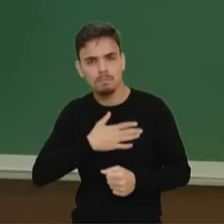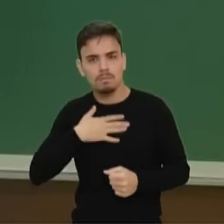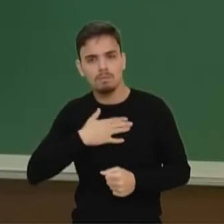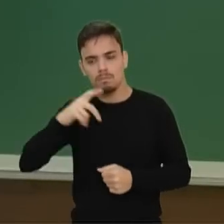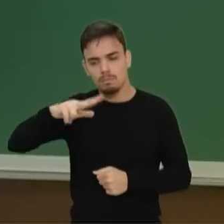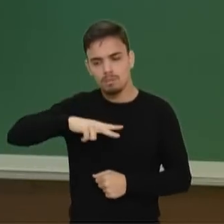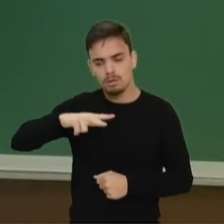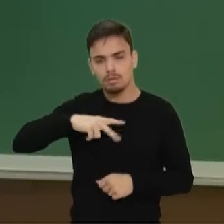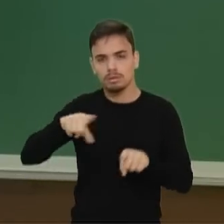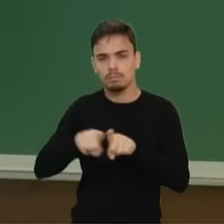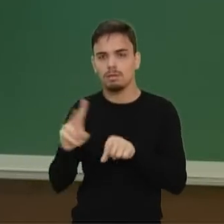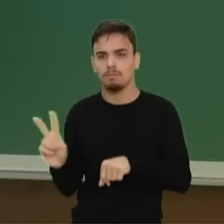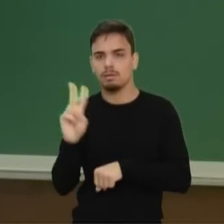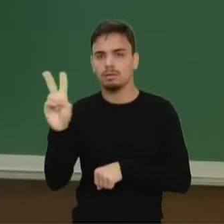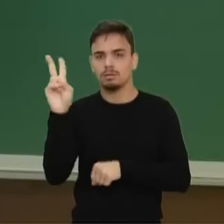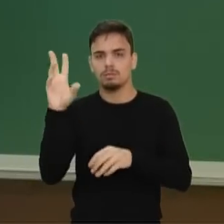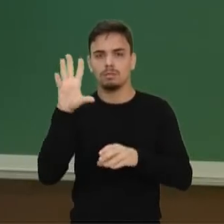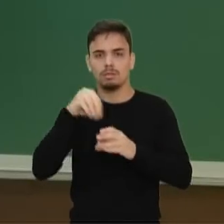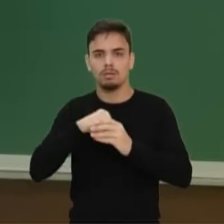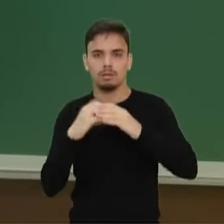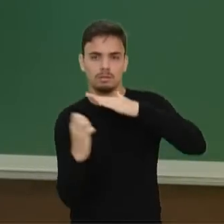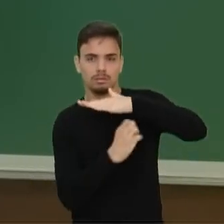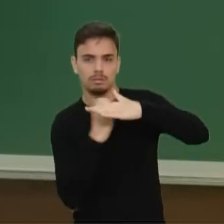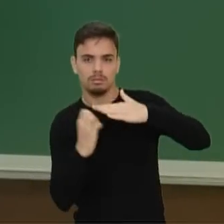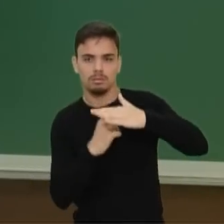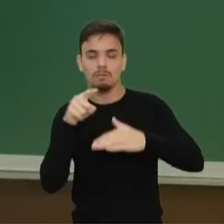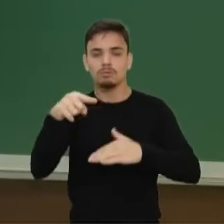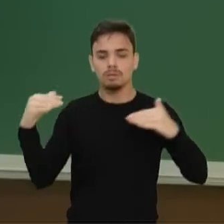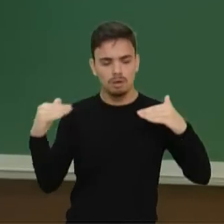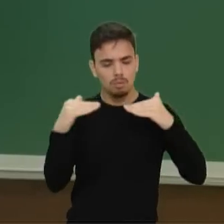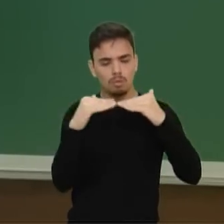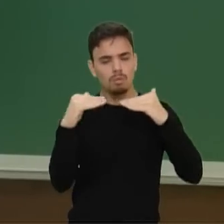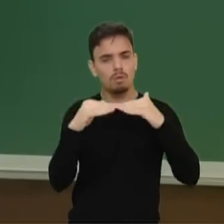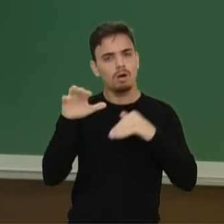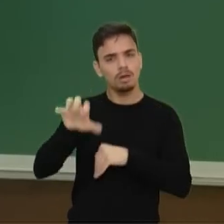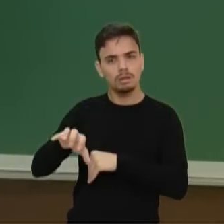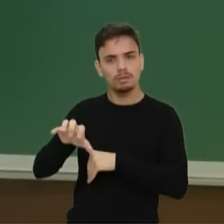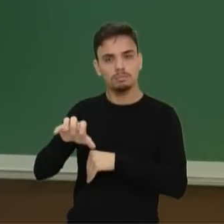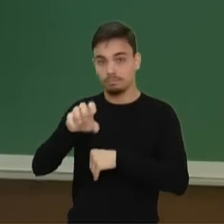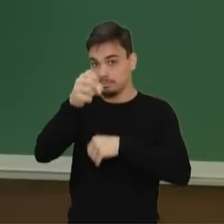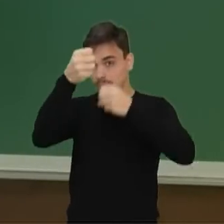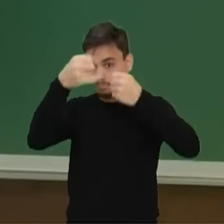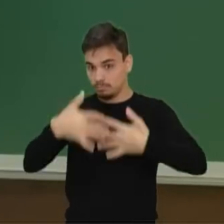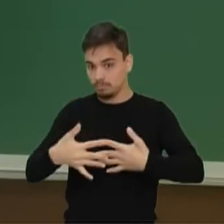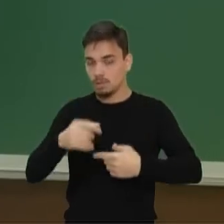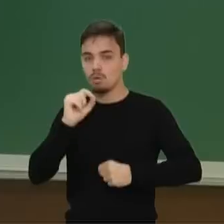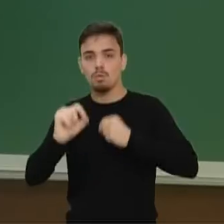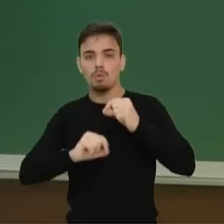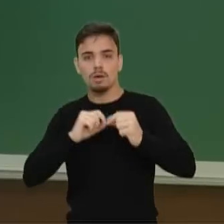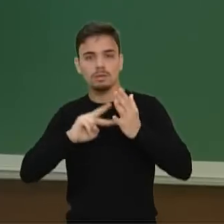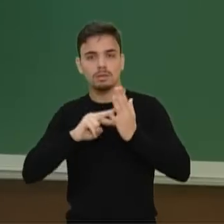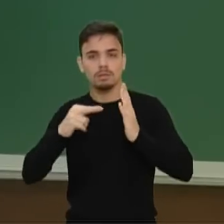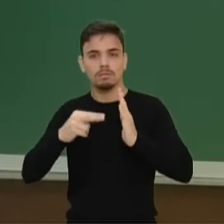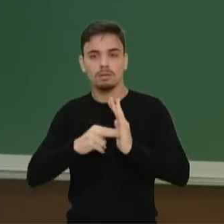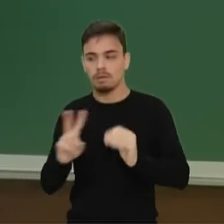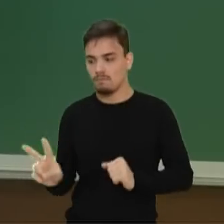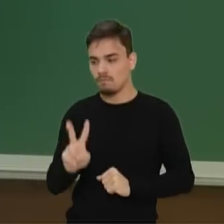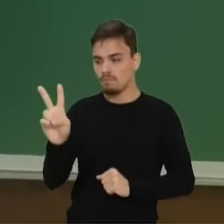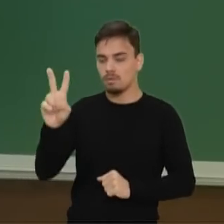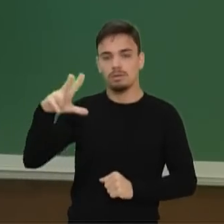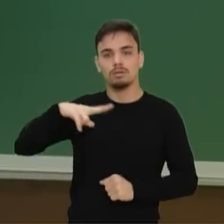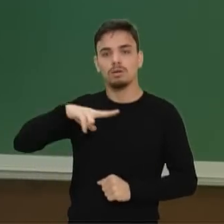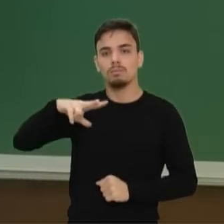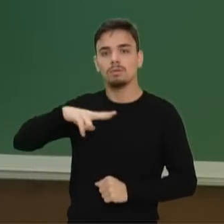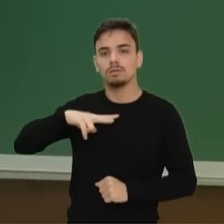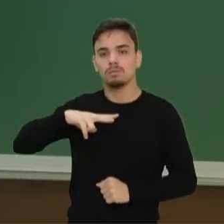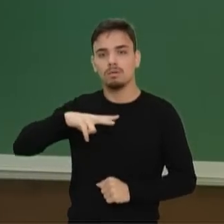empresas. Você concorda com isso? Explique. O que é essa valorização pessoal, pessoal? Então,